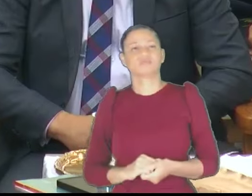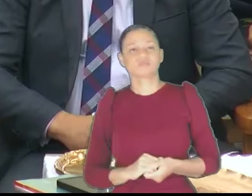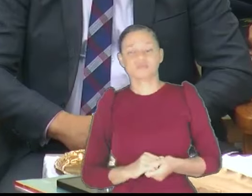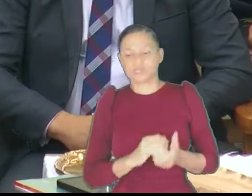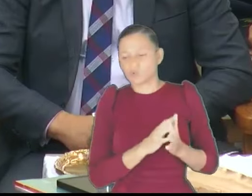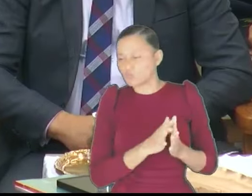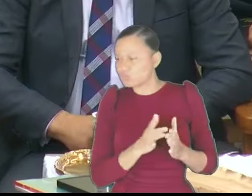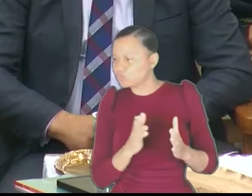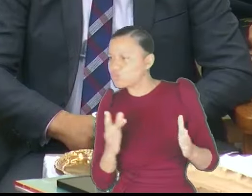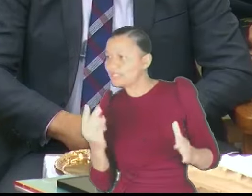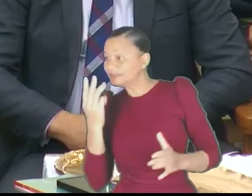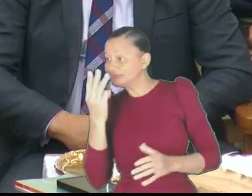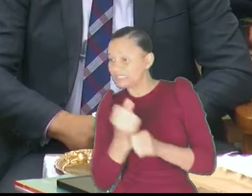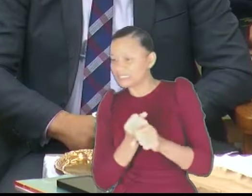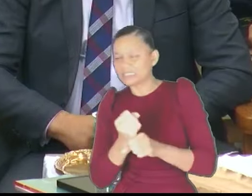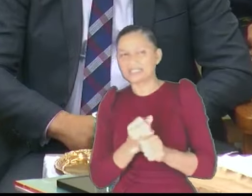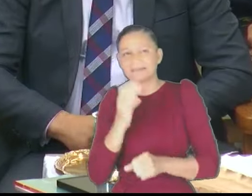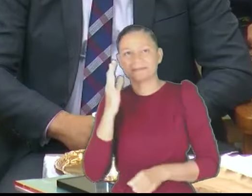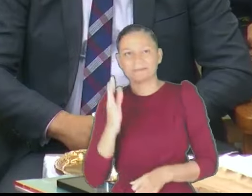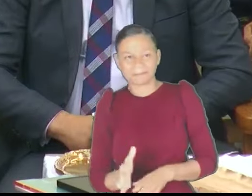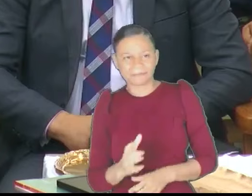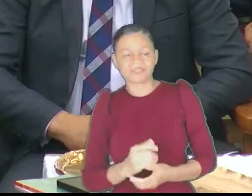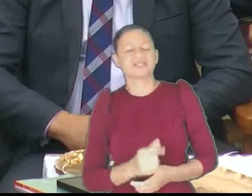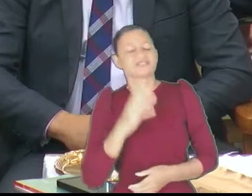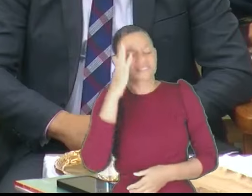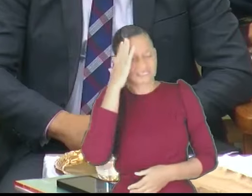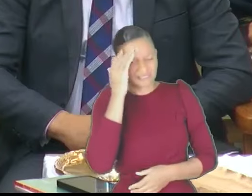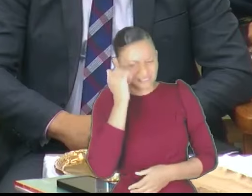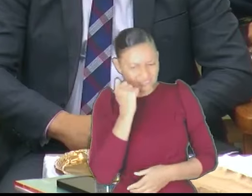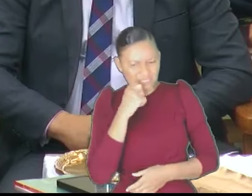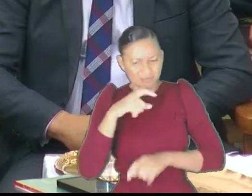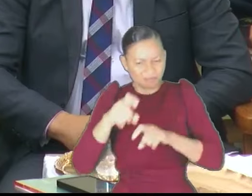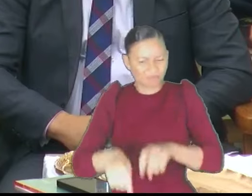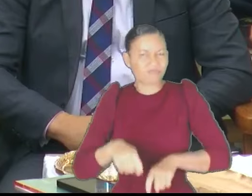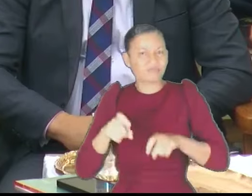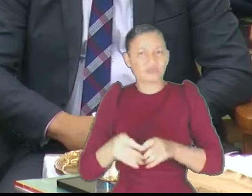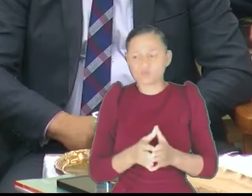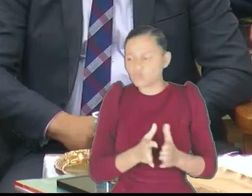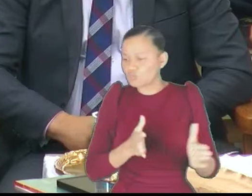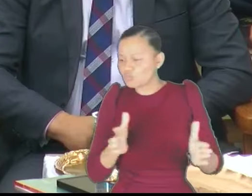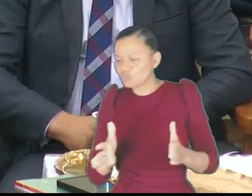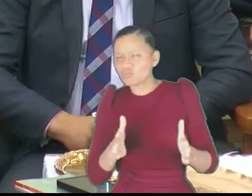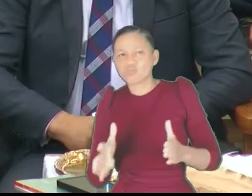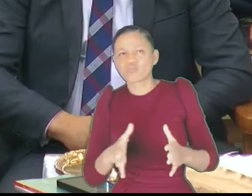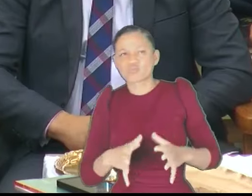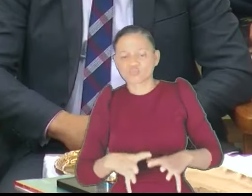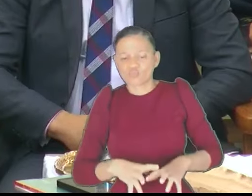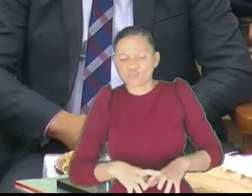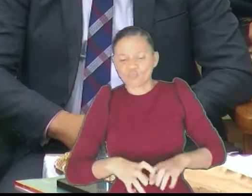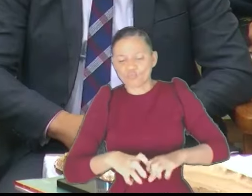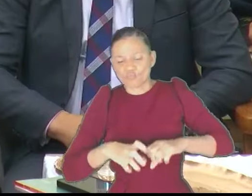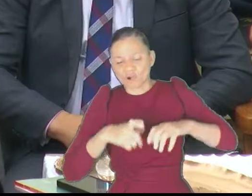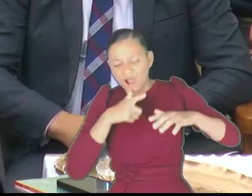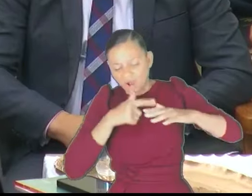durante 3 anos e meio, quem mexe com agricultura aqui sabe, tempo suficiente para esgotar todo o lençol